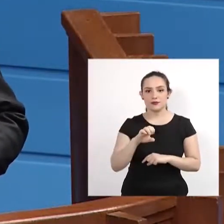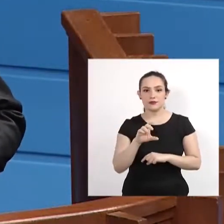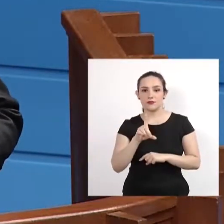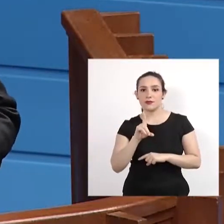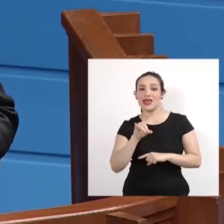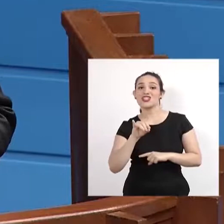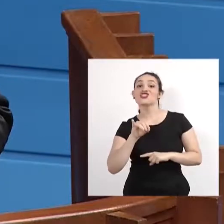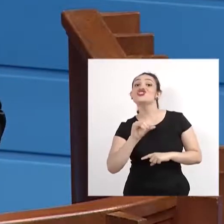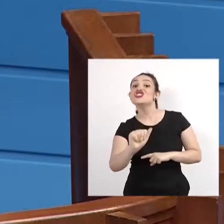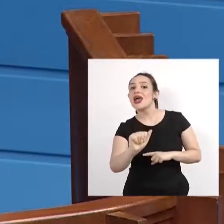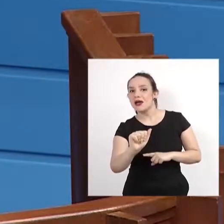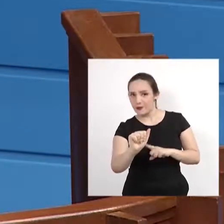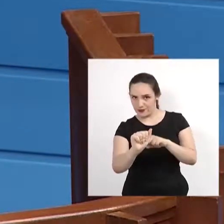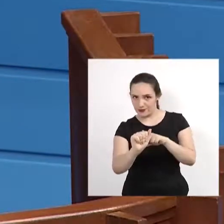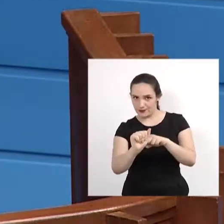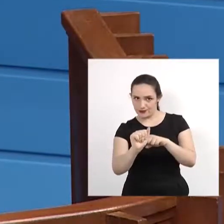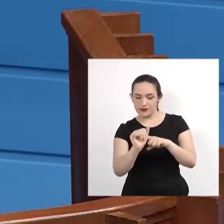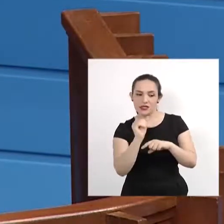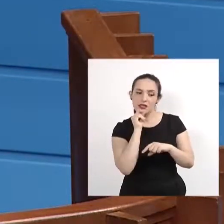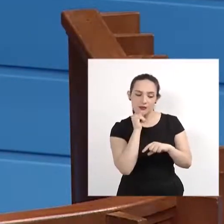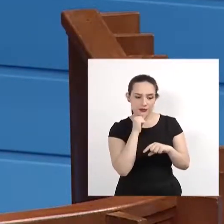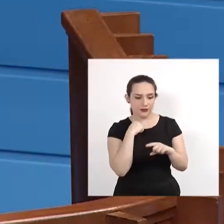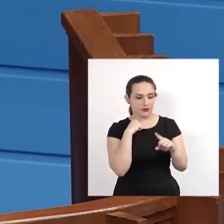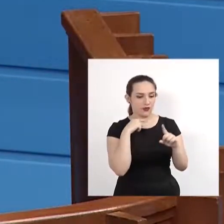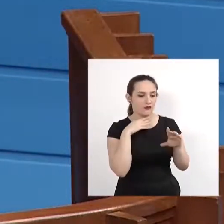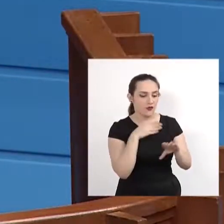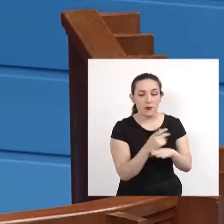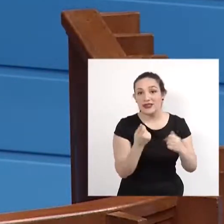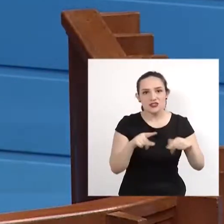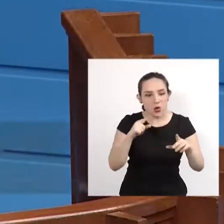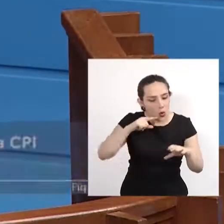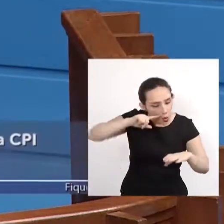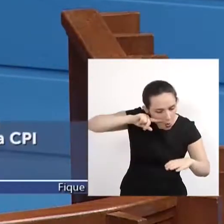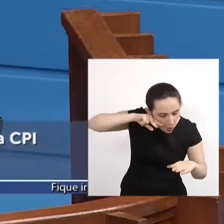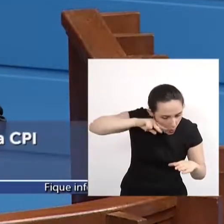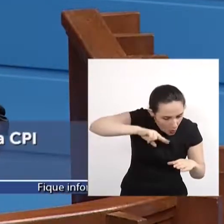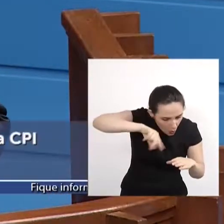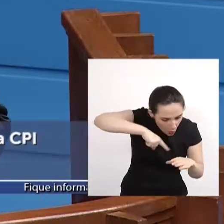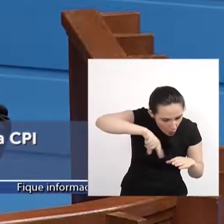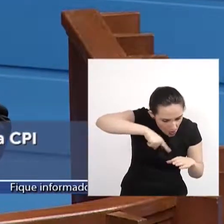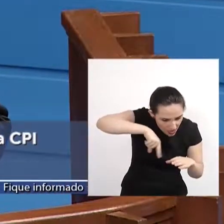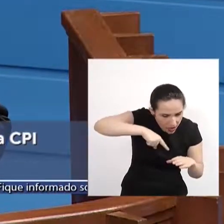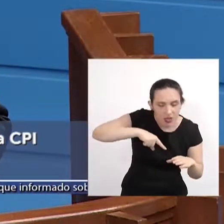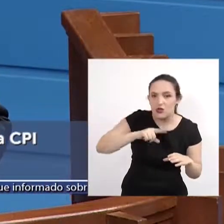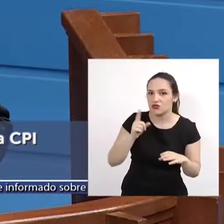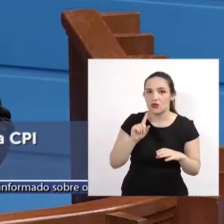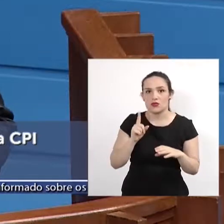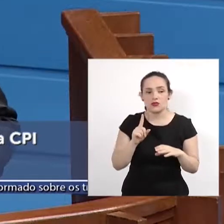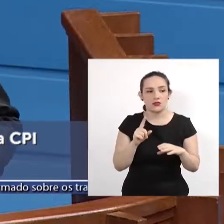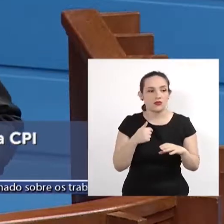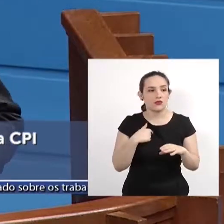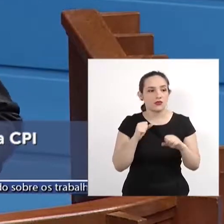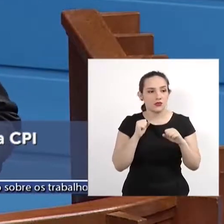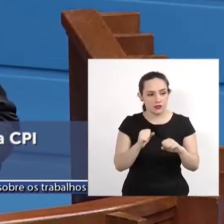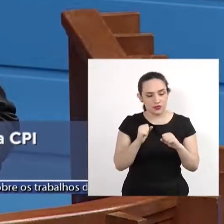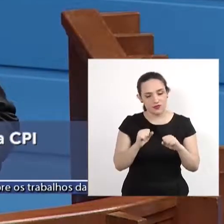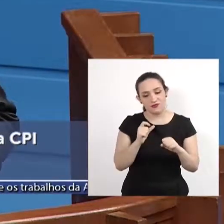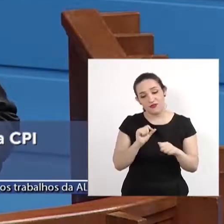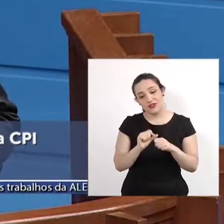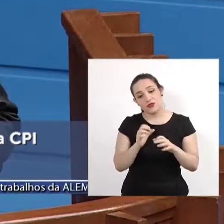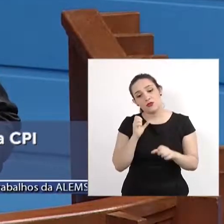consecutivos, a Energisa pode lançar na conta uma média de